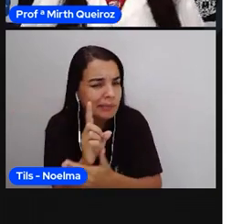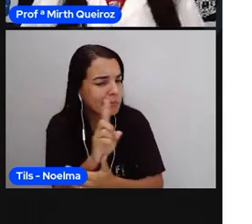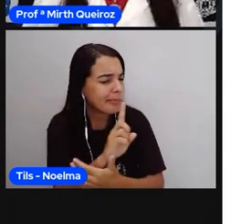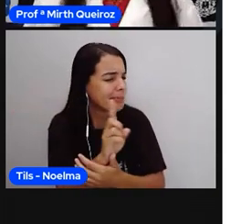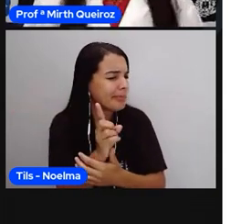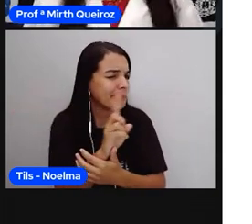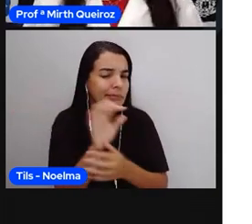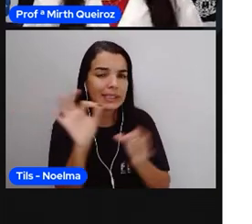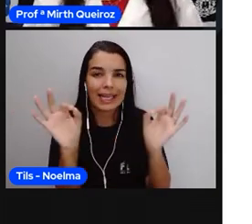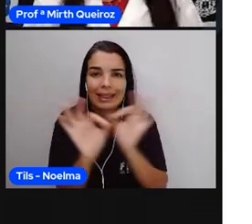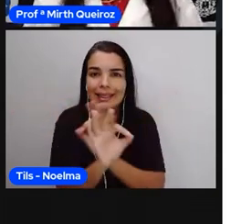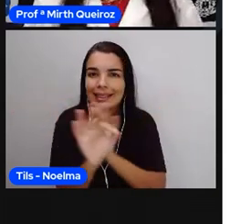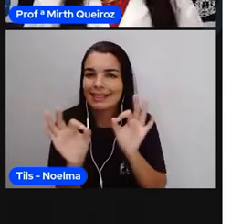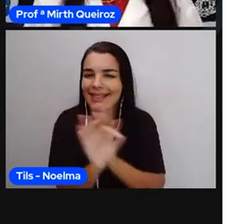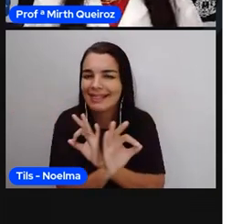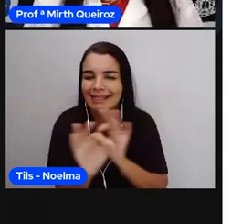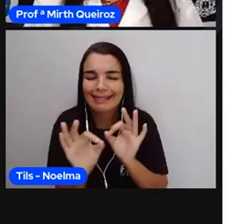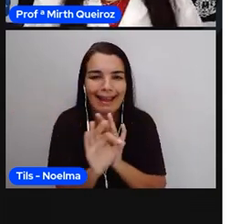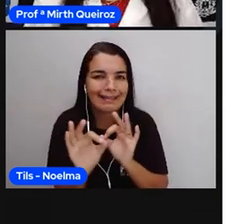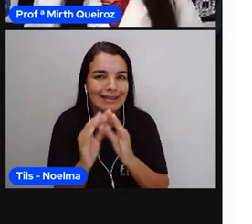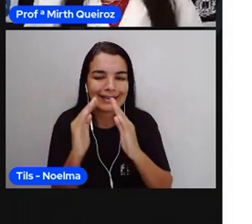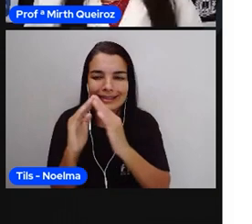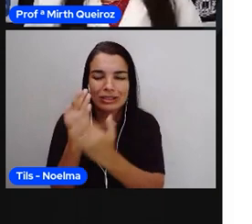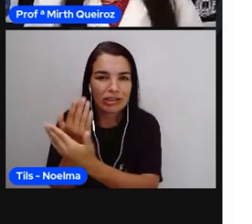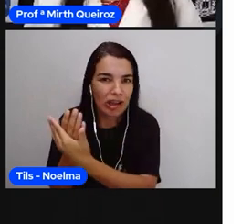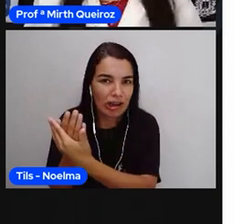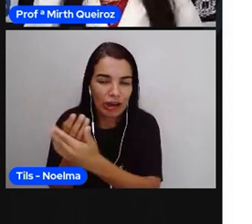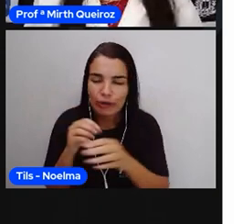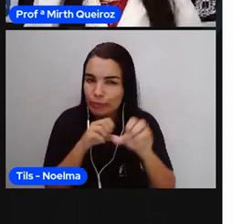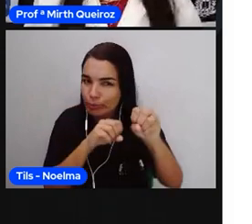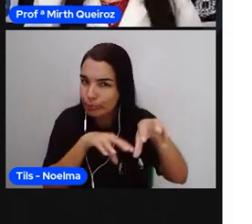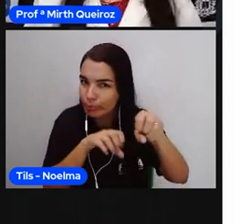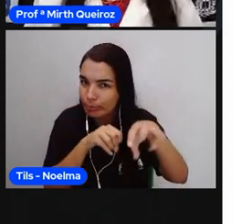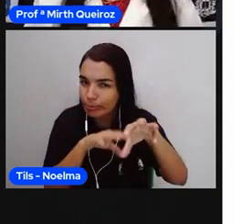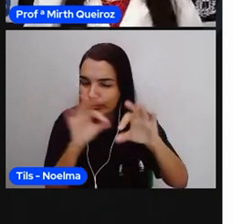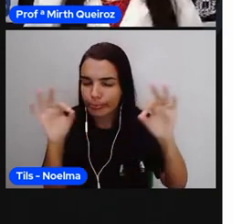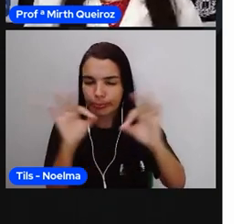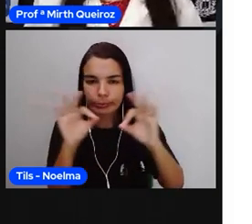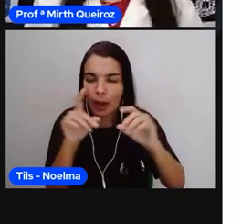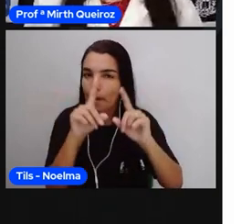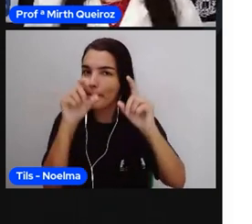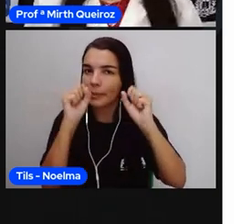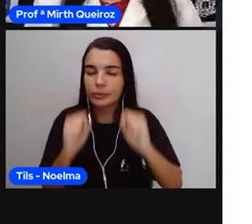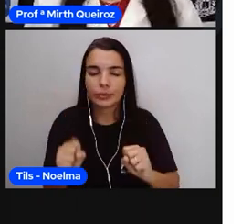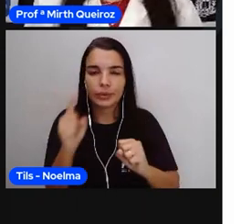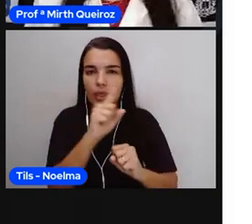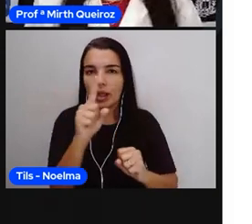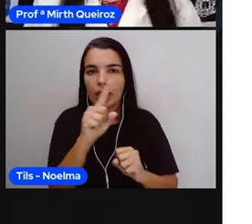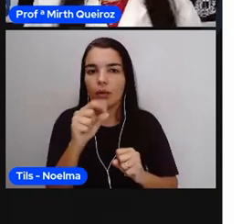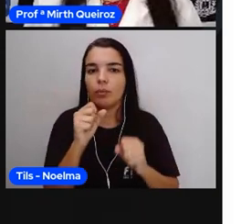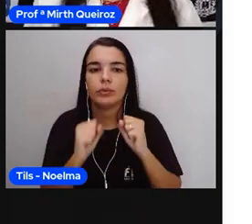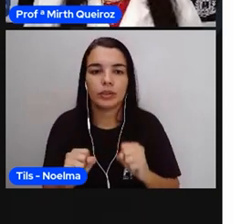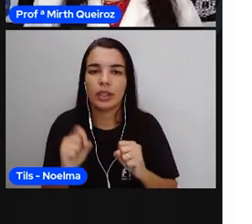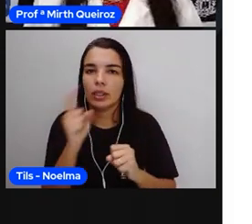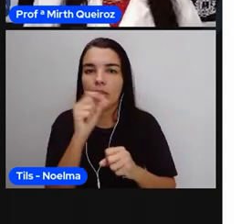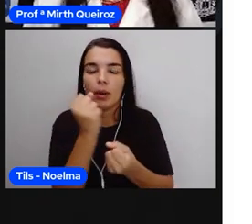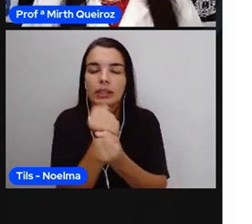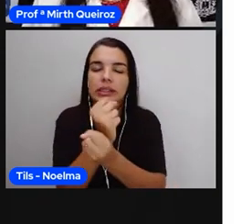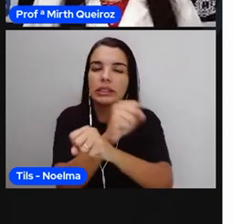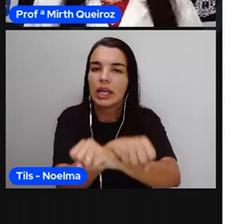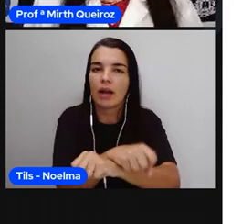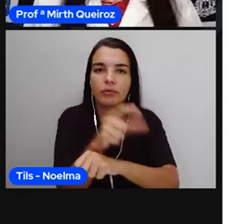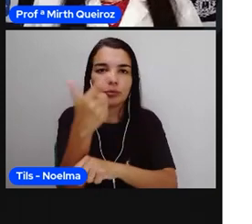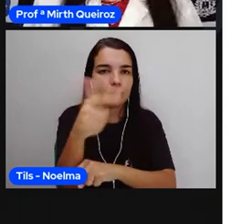educação formal, é educação escolar institucionalizada, certo, gente? Essa educação não existia para